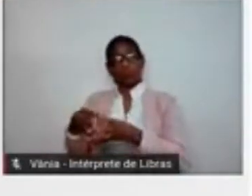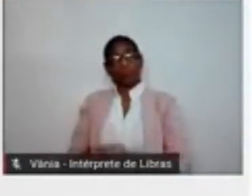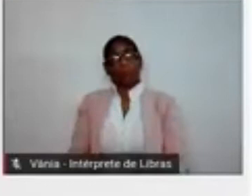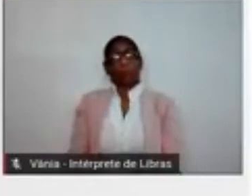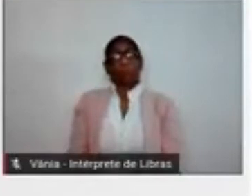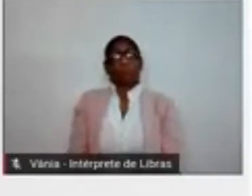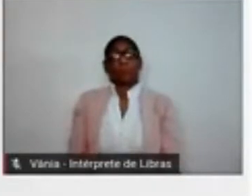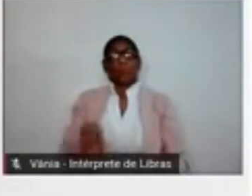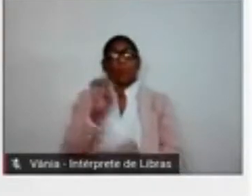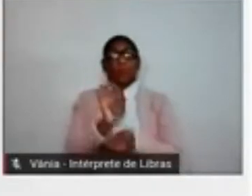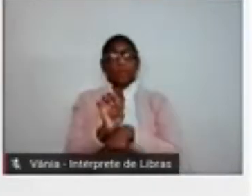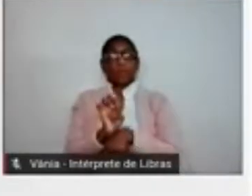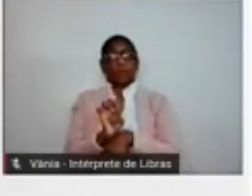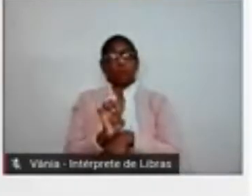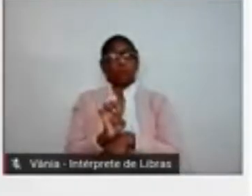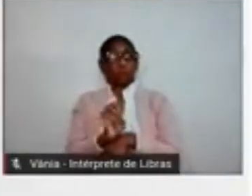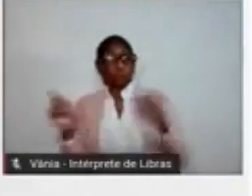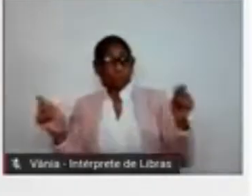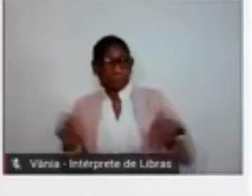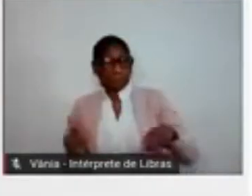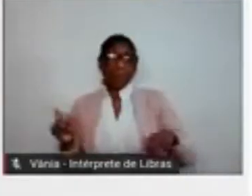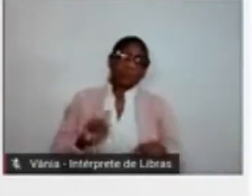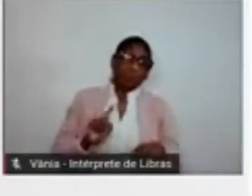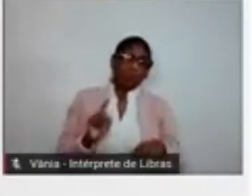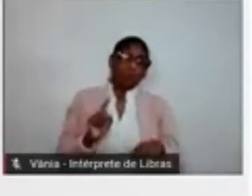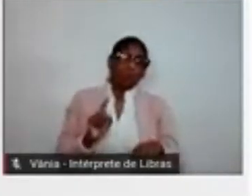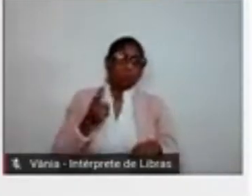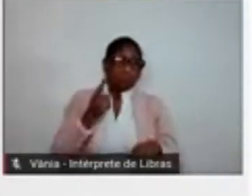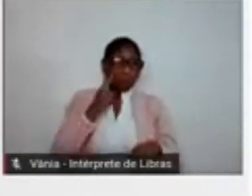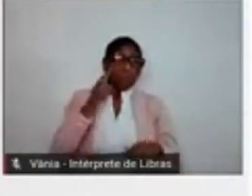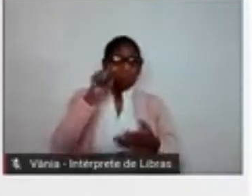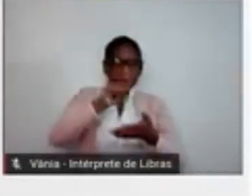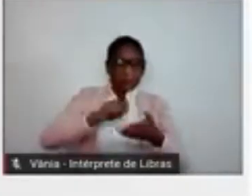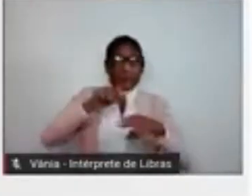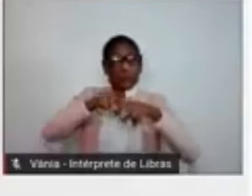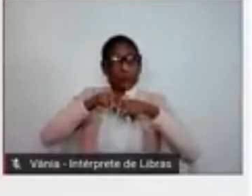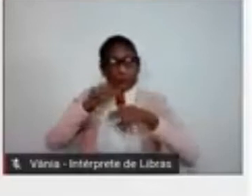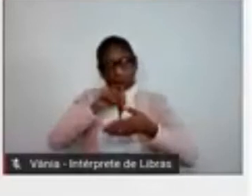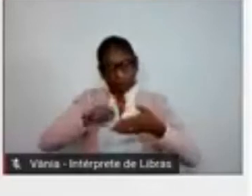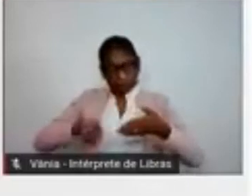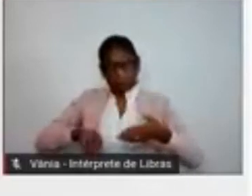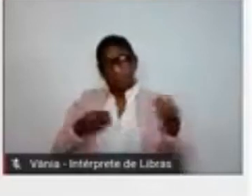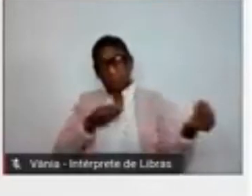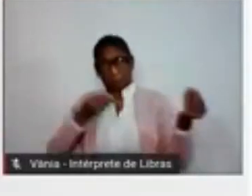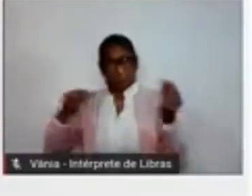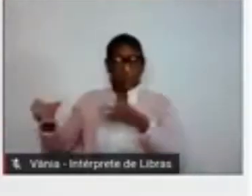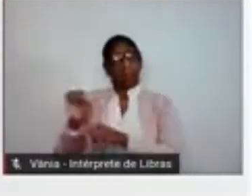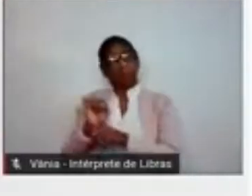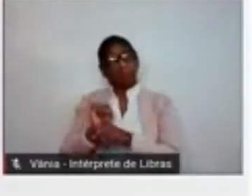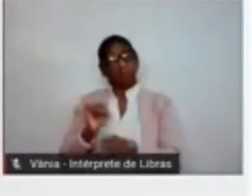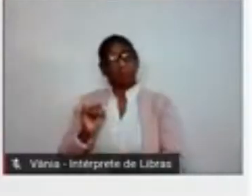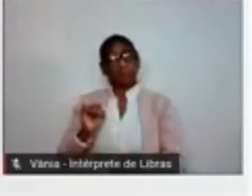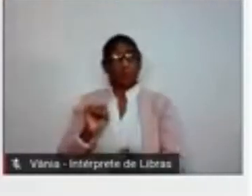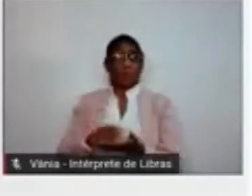no Estado estão permitidas, observando isso que está na nossa nota informativa e dependendo da aprovação